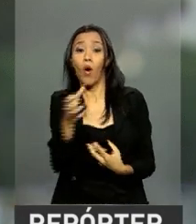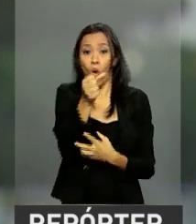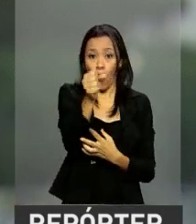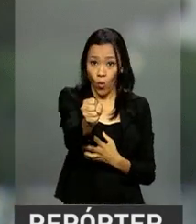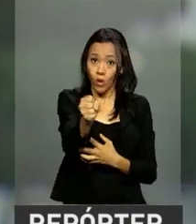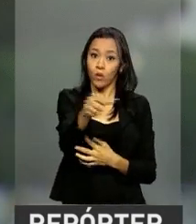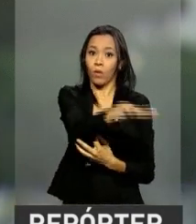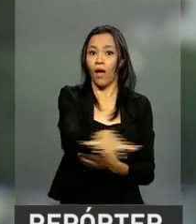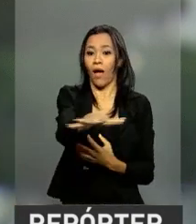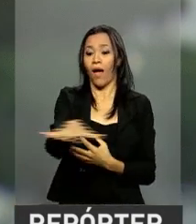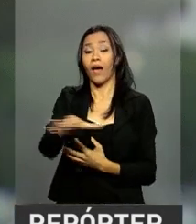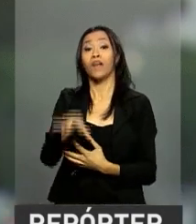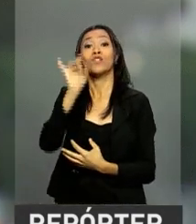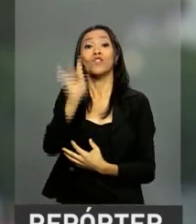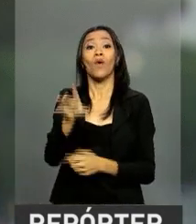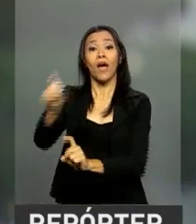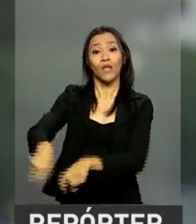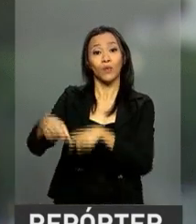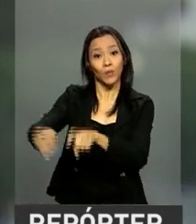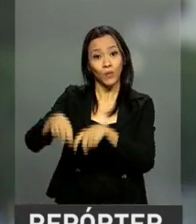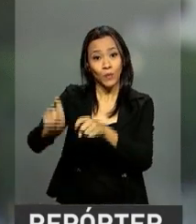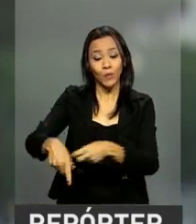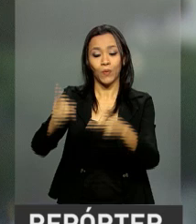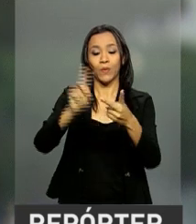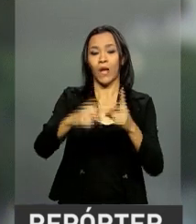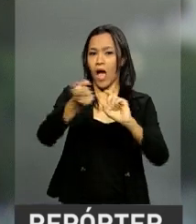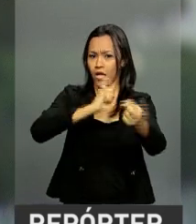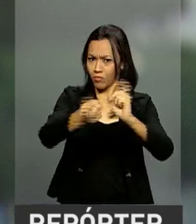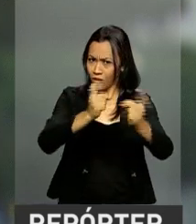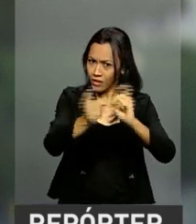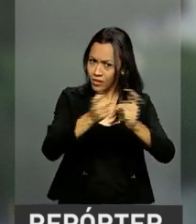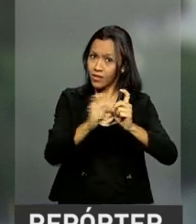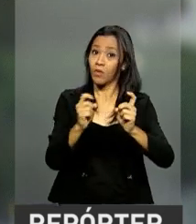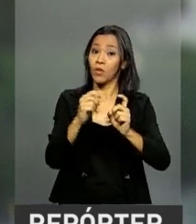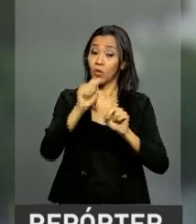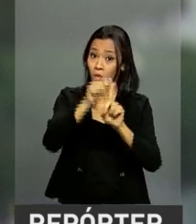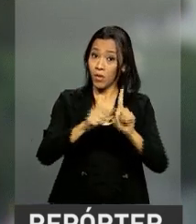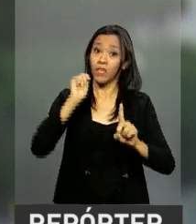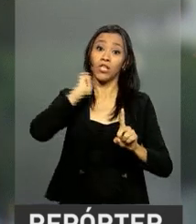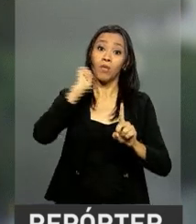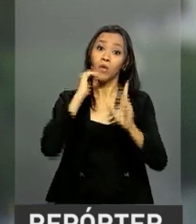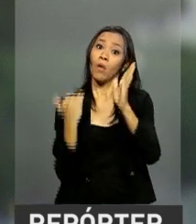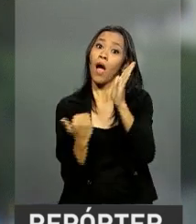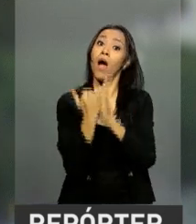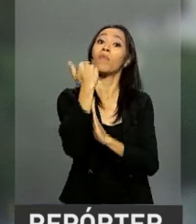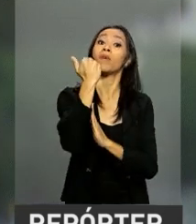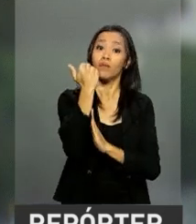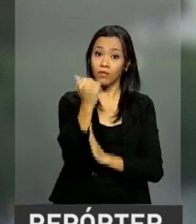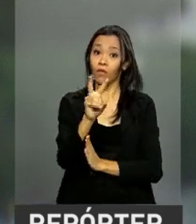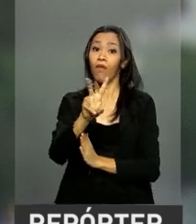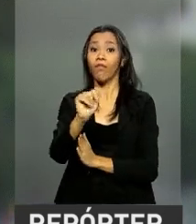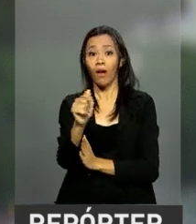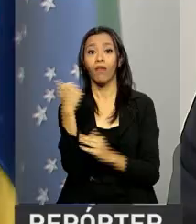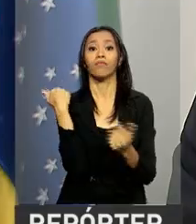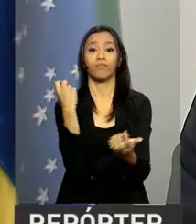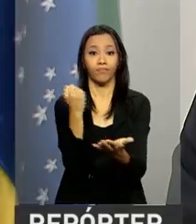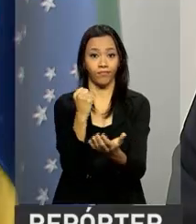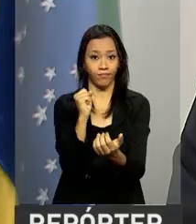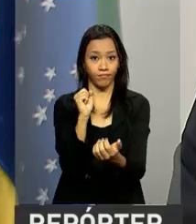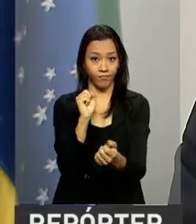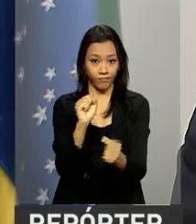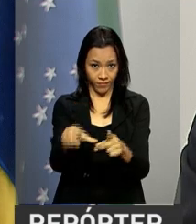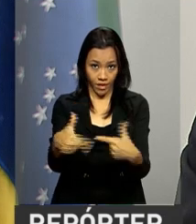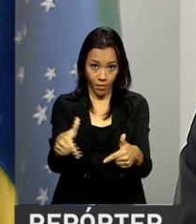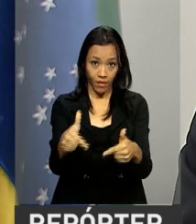analisadas apenas a agricultura e a administração pública registraram em abril aumento no número de postos de trabalho quando a